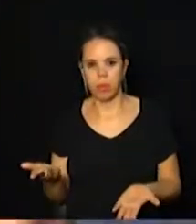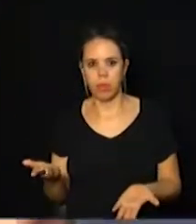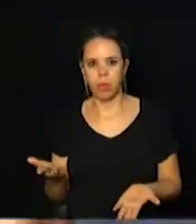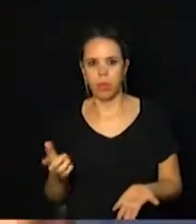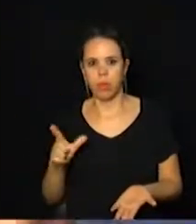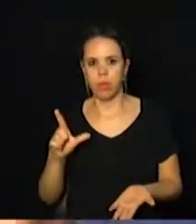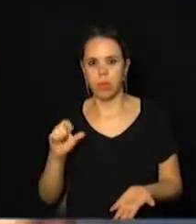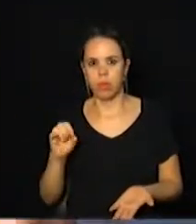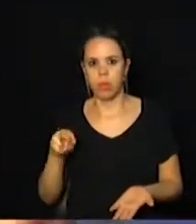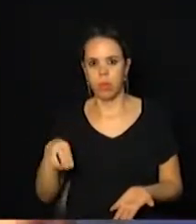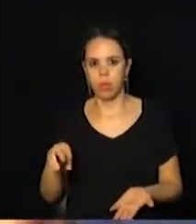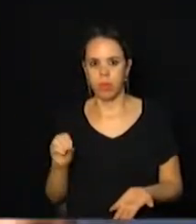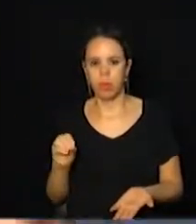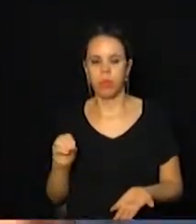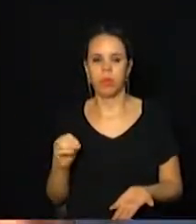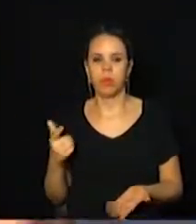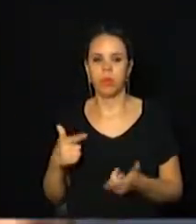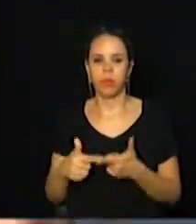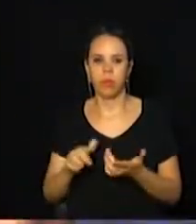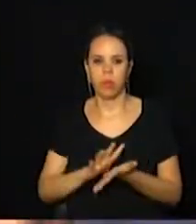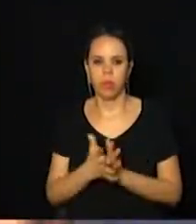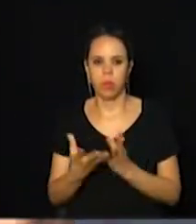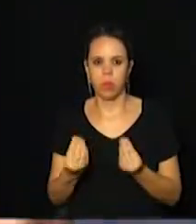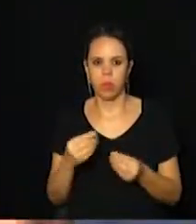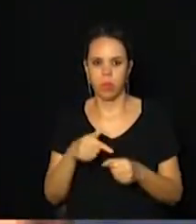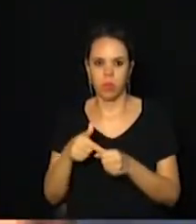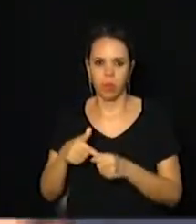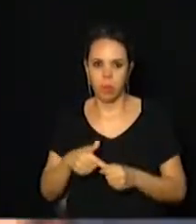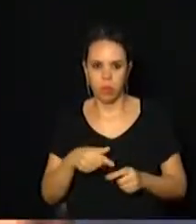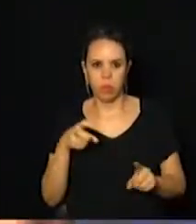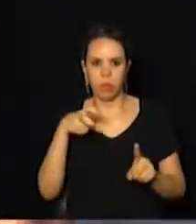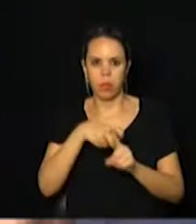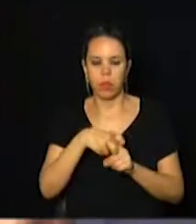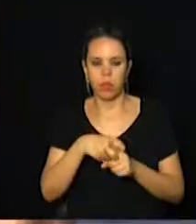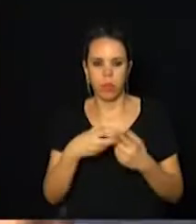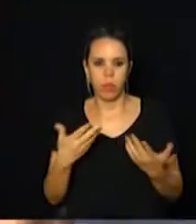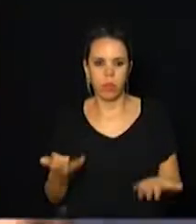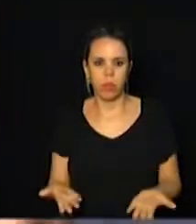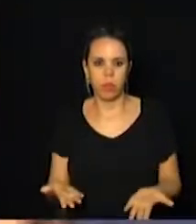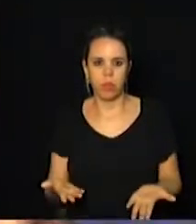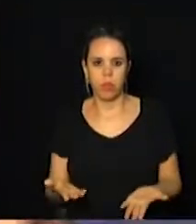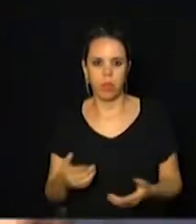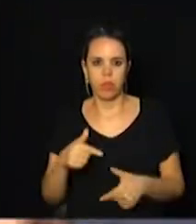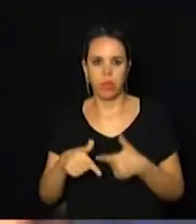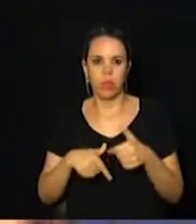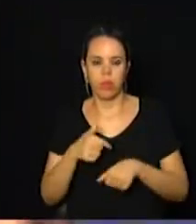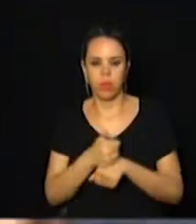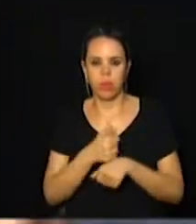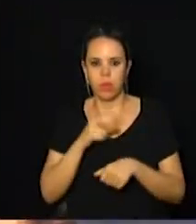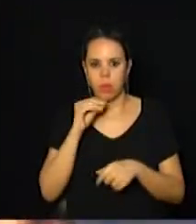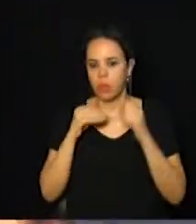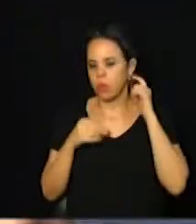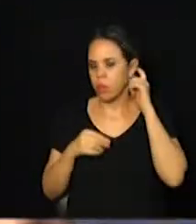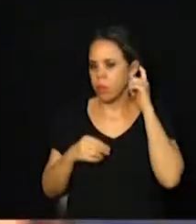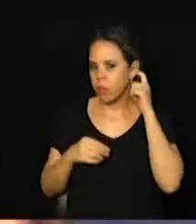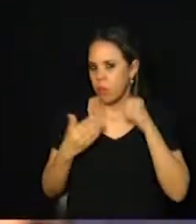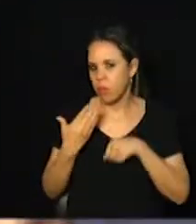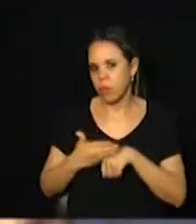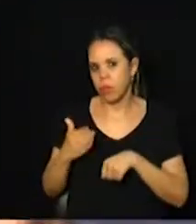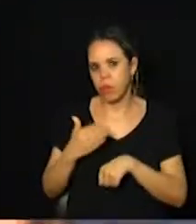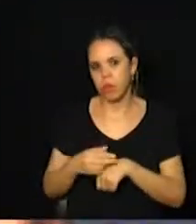livro outra calamidade desenho de imposto em acidente esses trabalhadores são treinado a